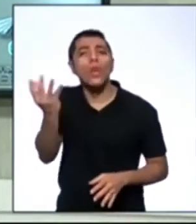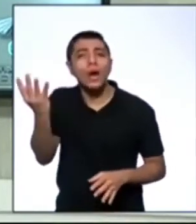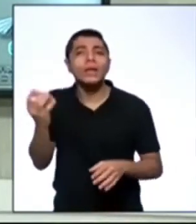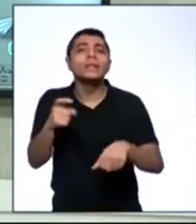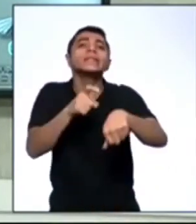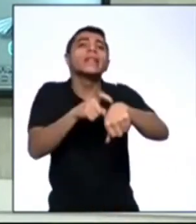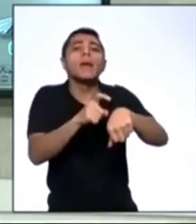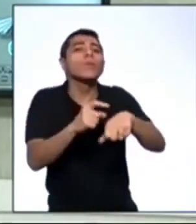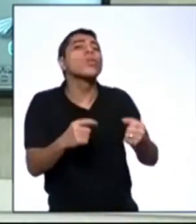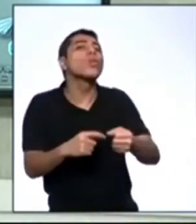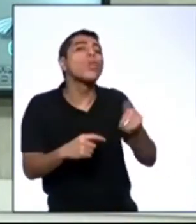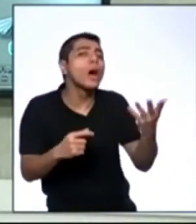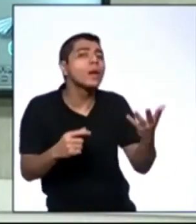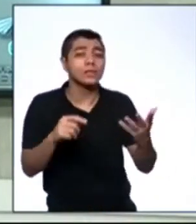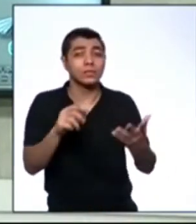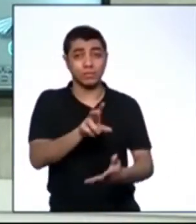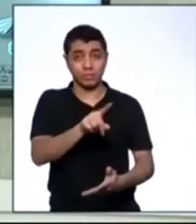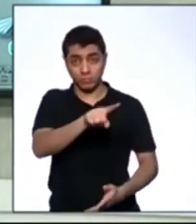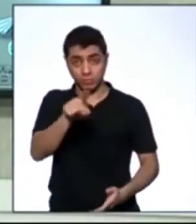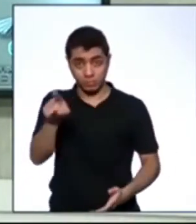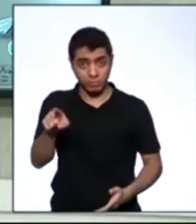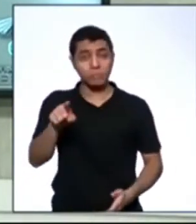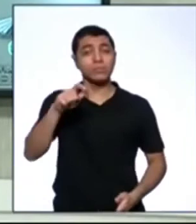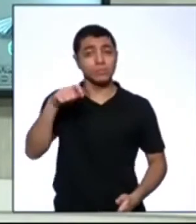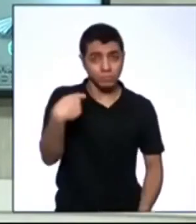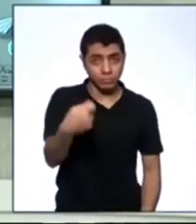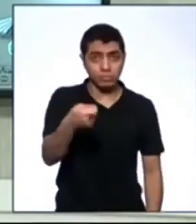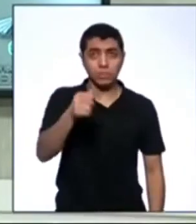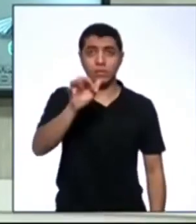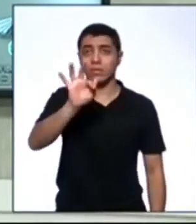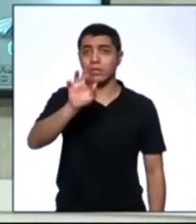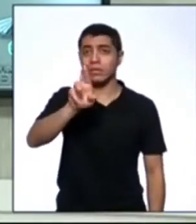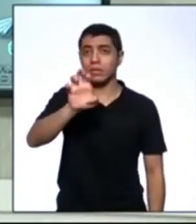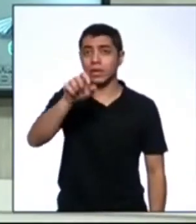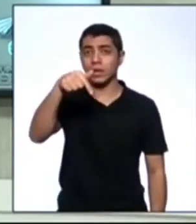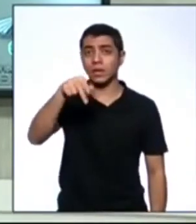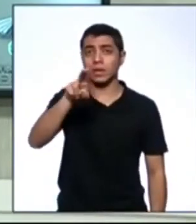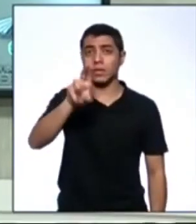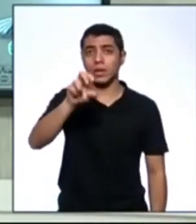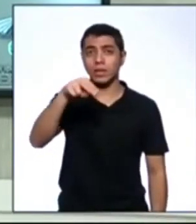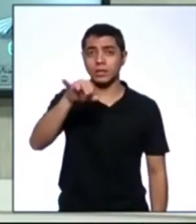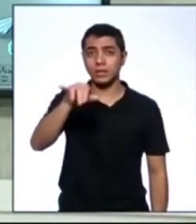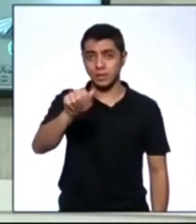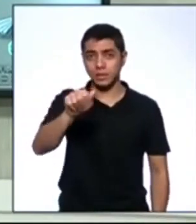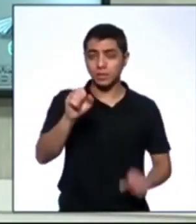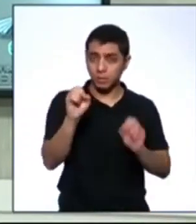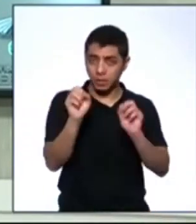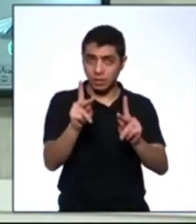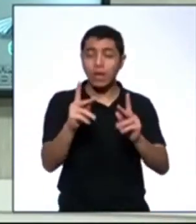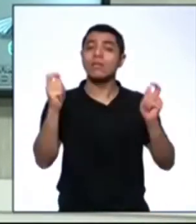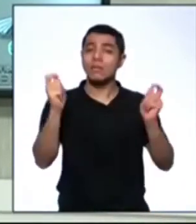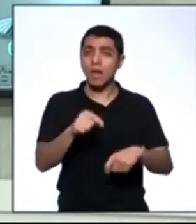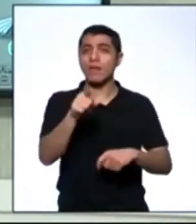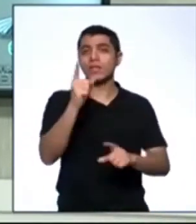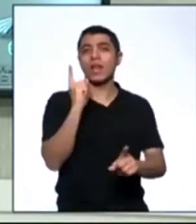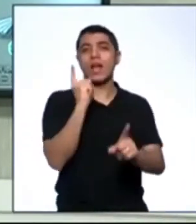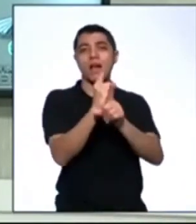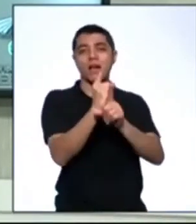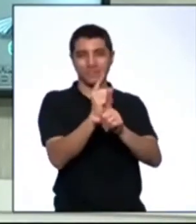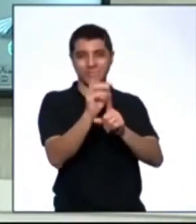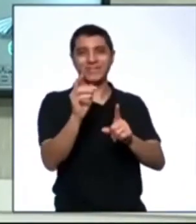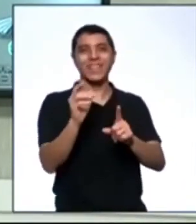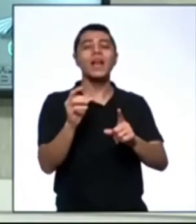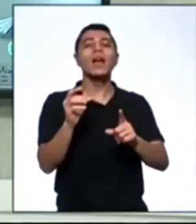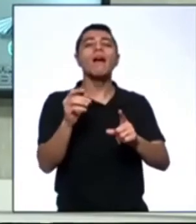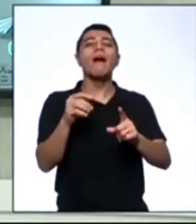de tempo dá a frequência com que está girando a engrenagem A. Então, dessa forma, se diz, a velocidade